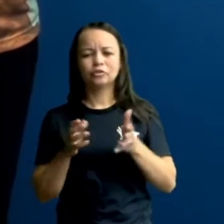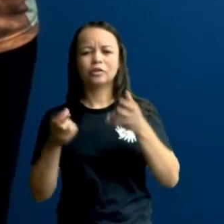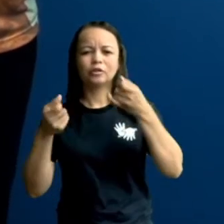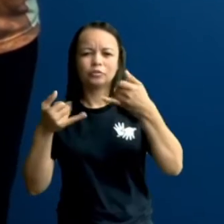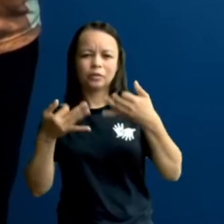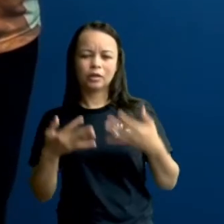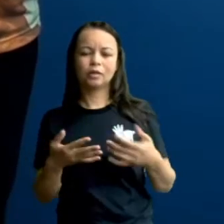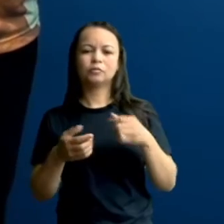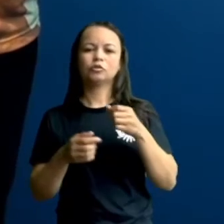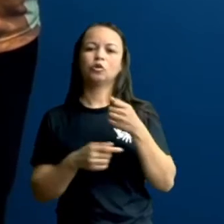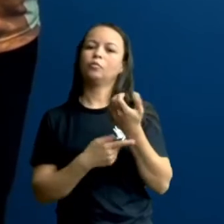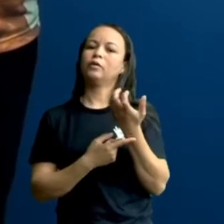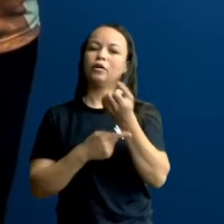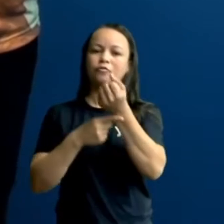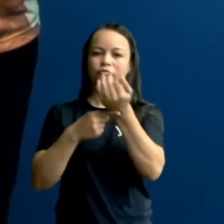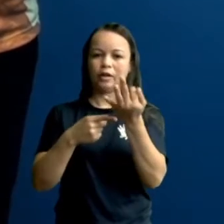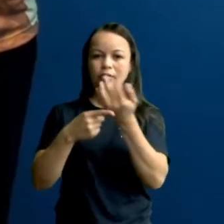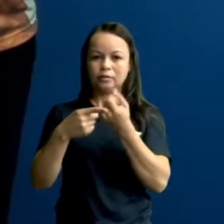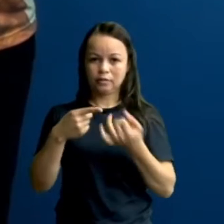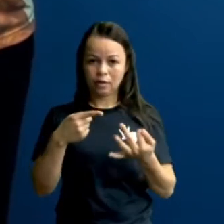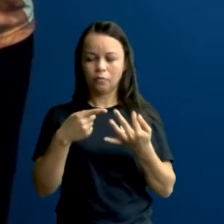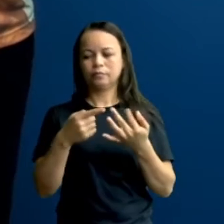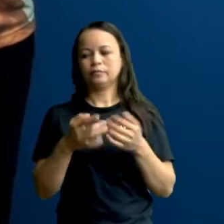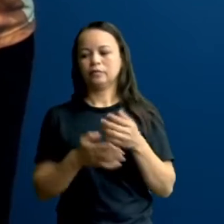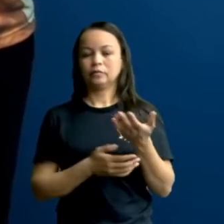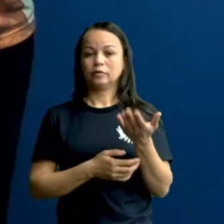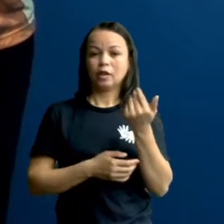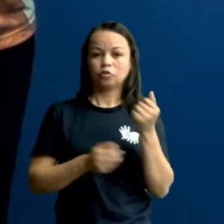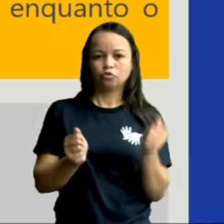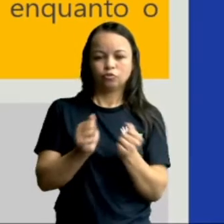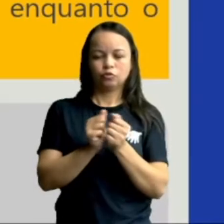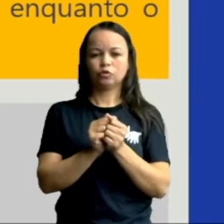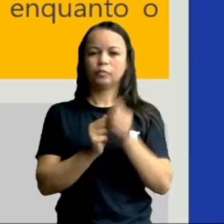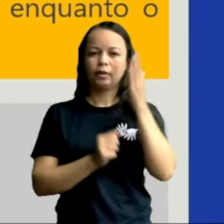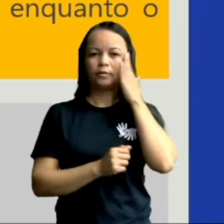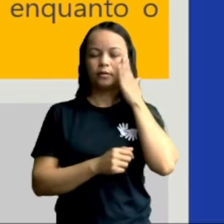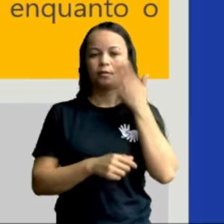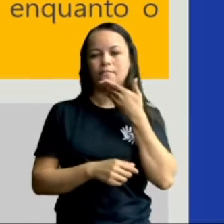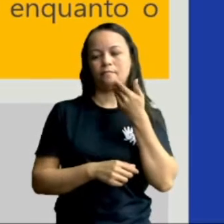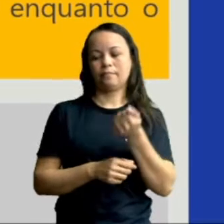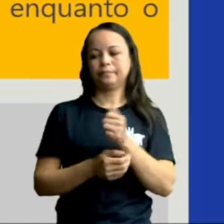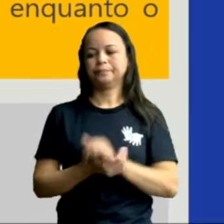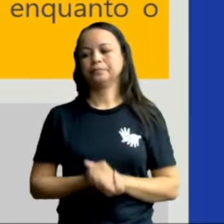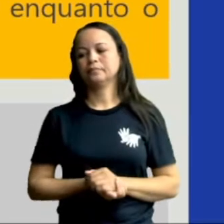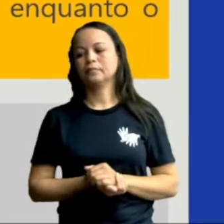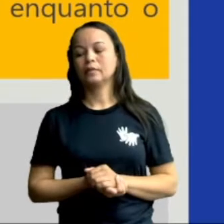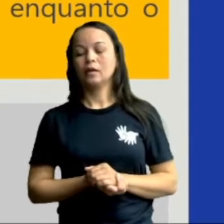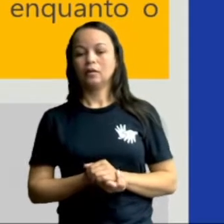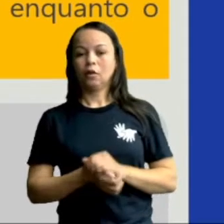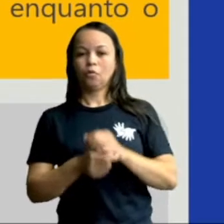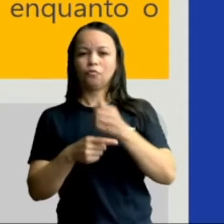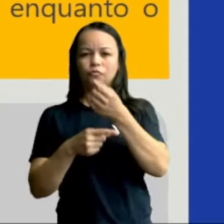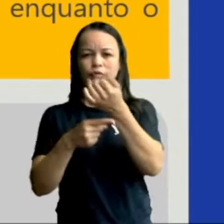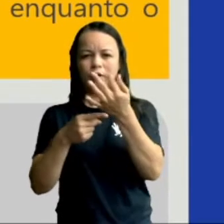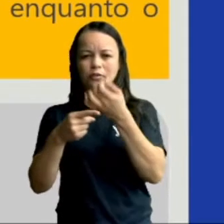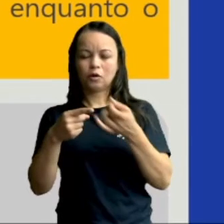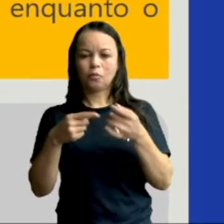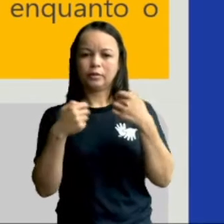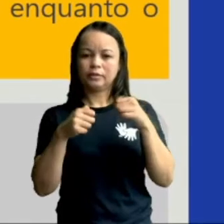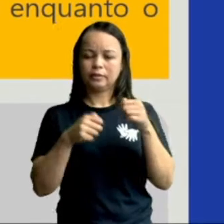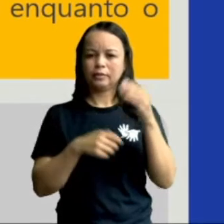vamos lá, vem comigo para a gente entender melhor. Então frações, a gente precisa levar em consideração, né,